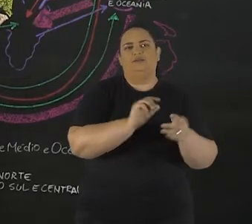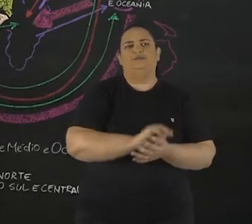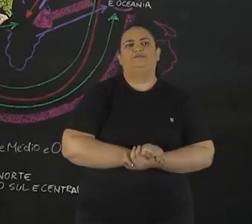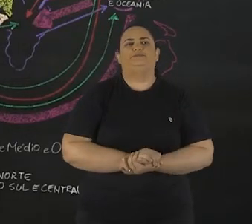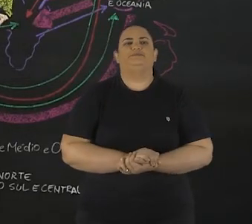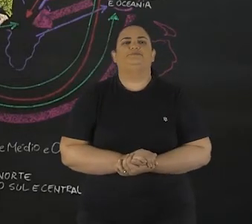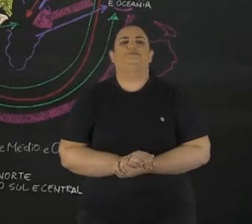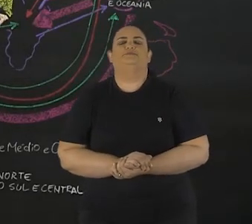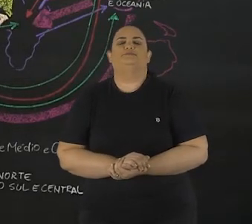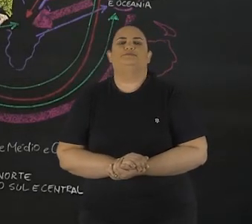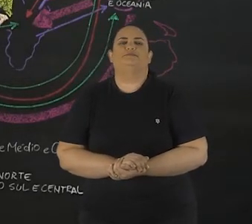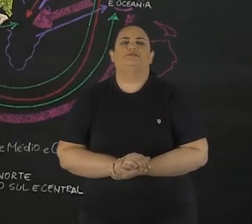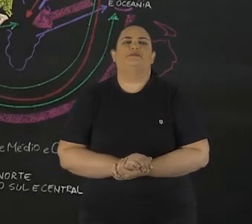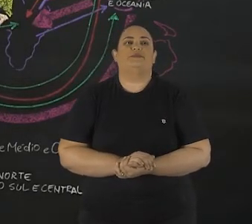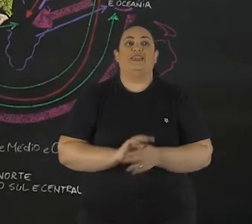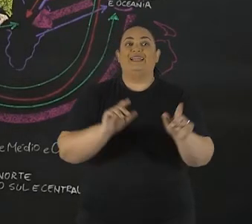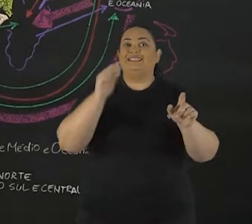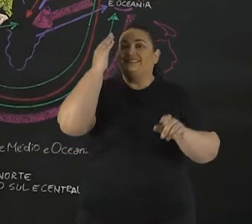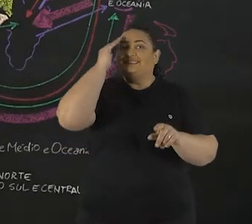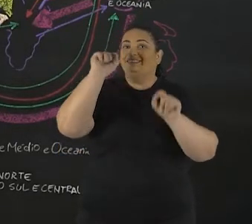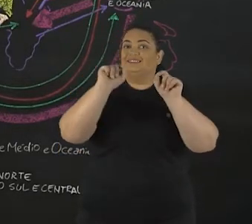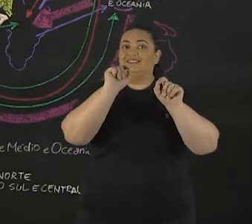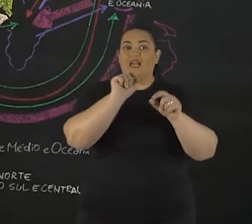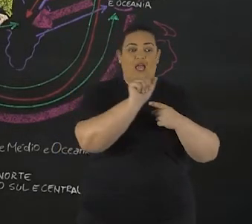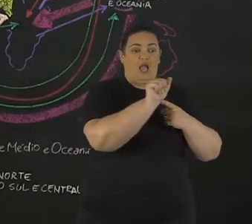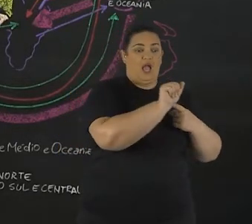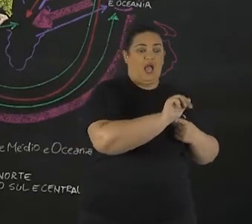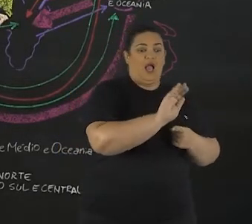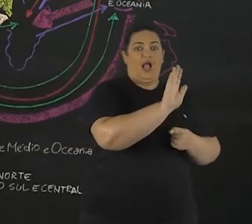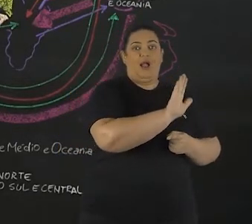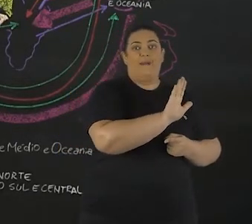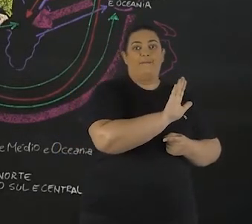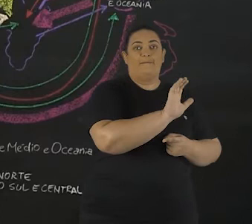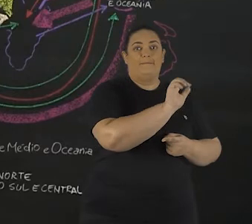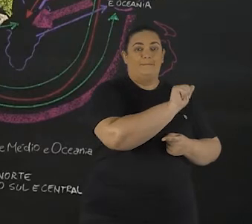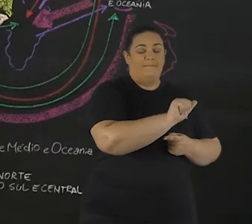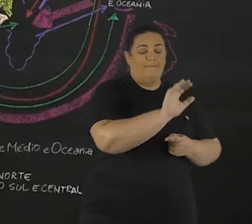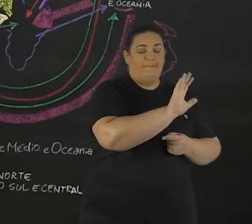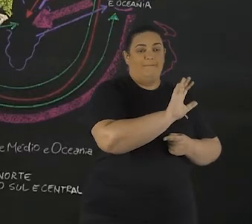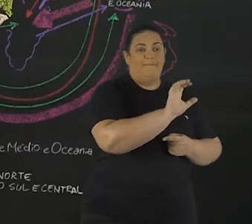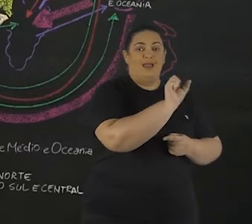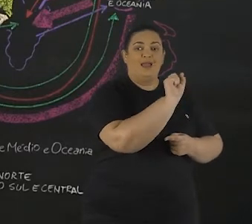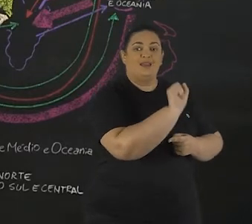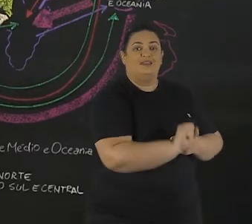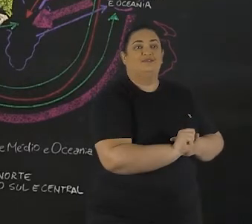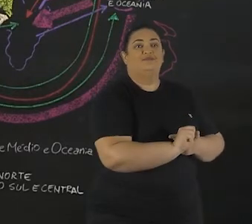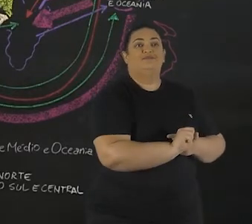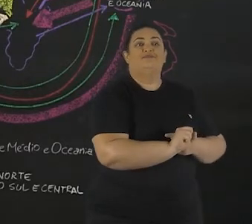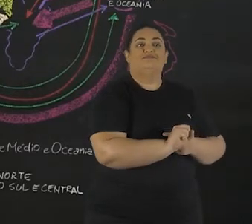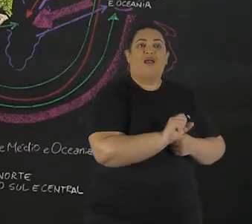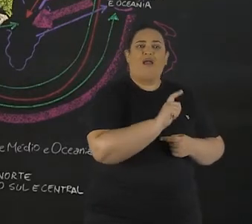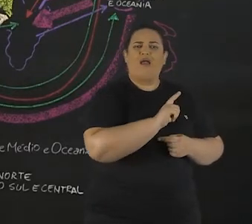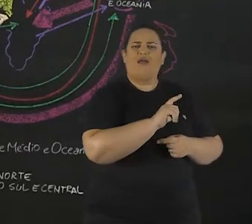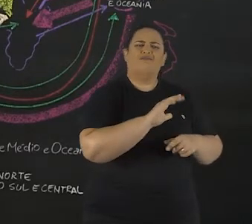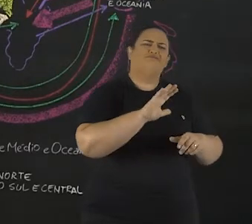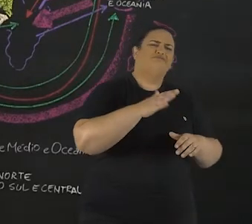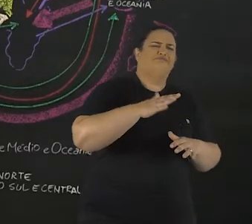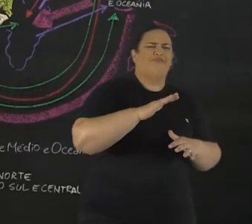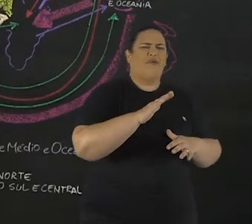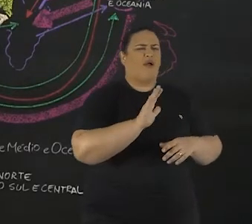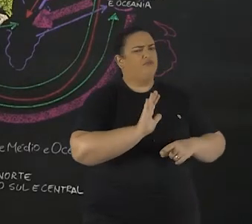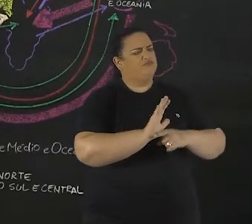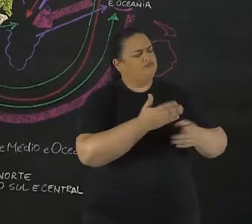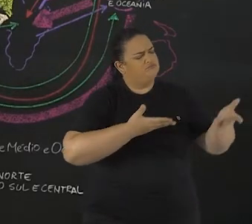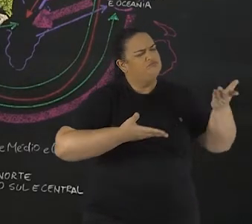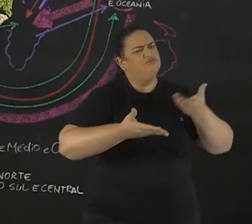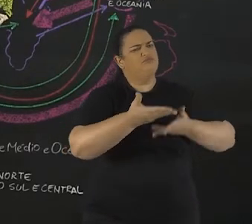desse processo. Agora, vamos entender também a América do Sul, que não vai ter aí uma participação tão grande. Vai ter a formação das commodities, vai ter